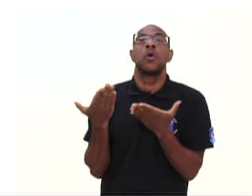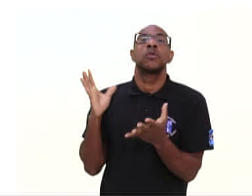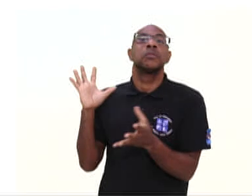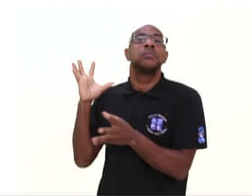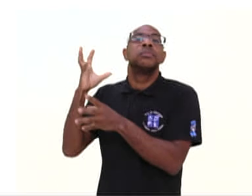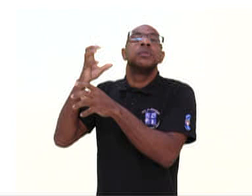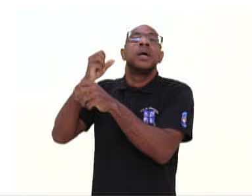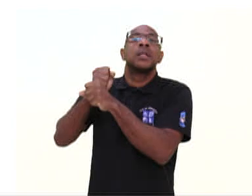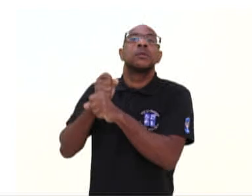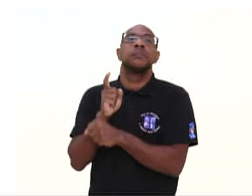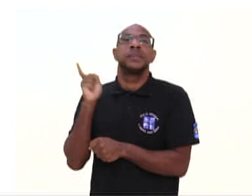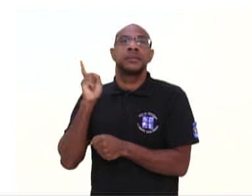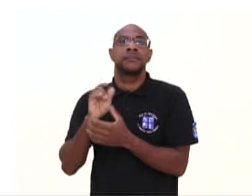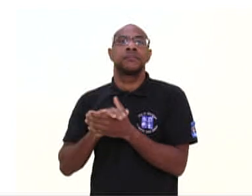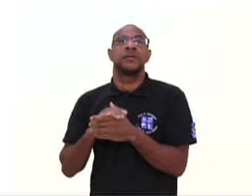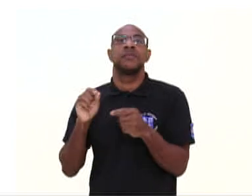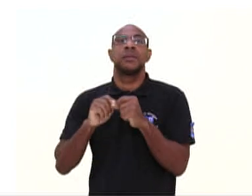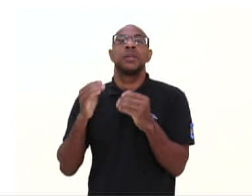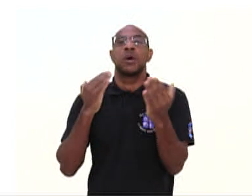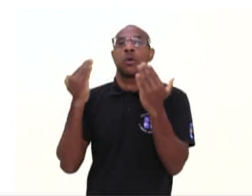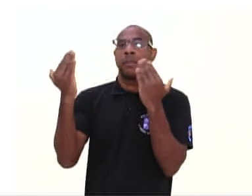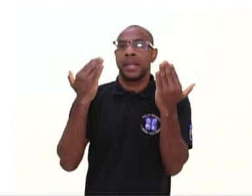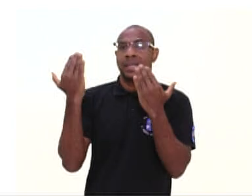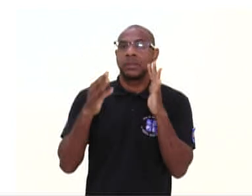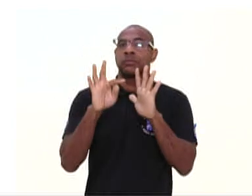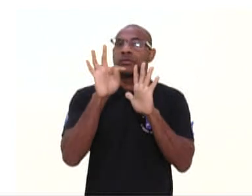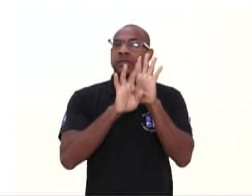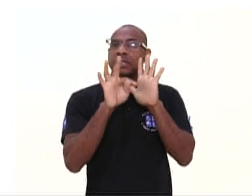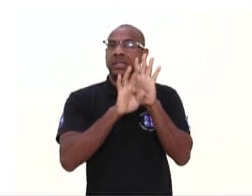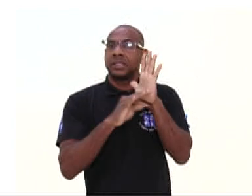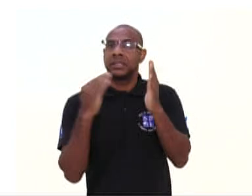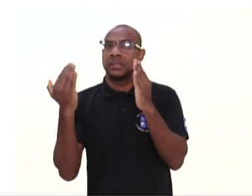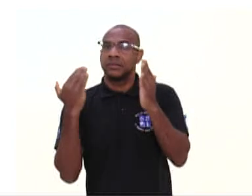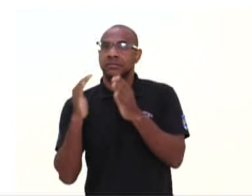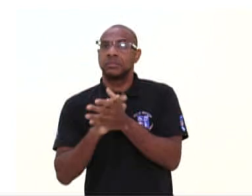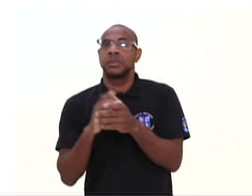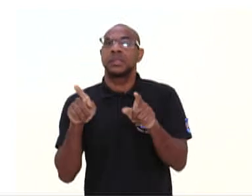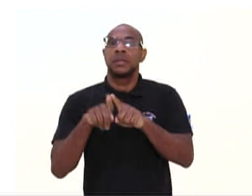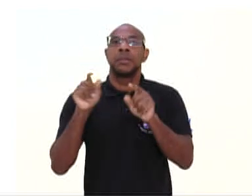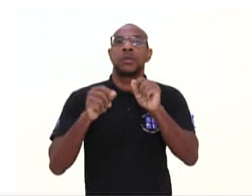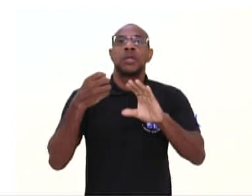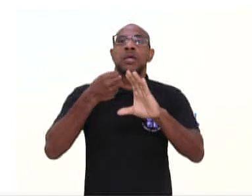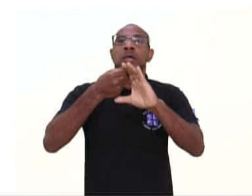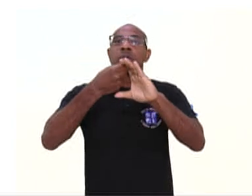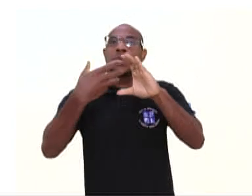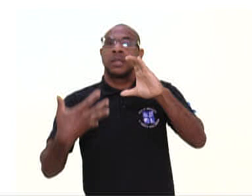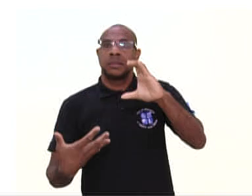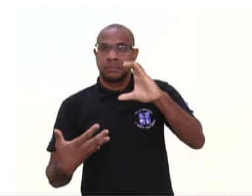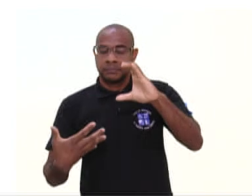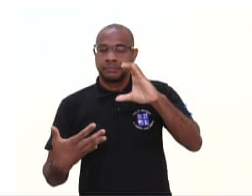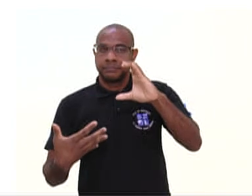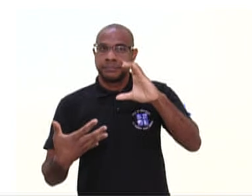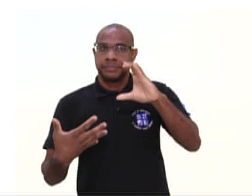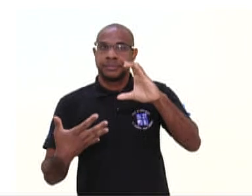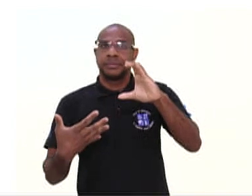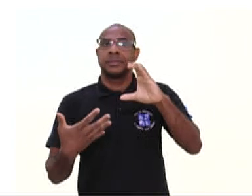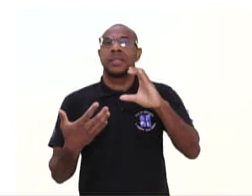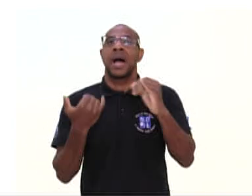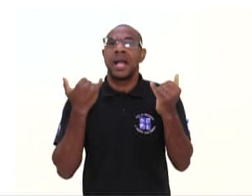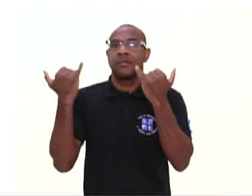verbal, fizemos a comparação entre textos, reconhecendo suas características no modo de tratar a mesma informação,